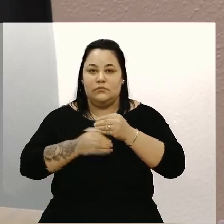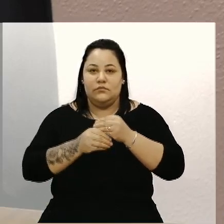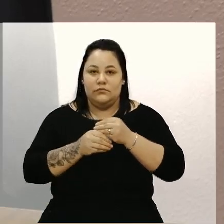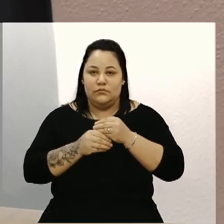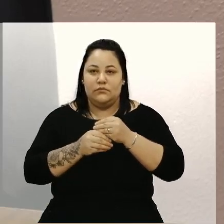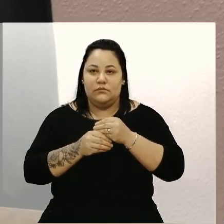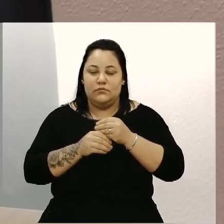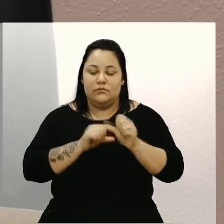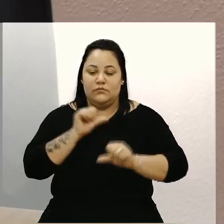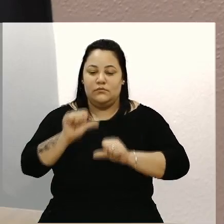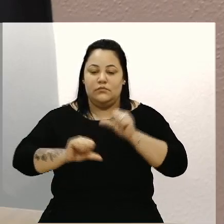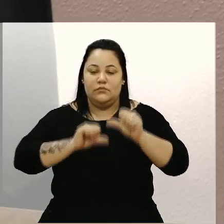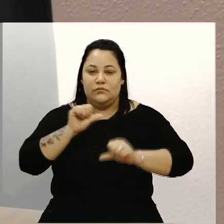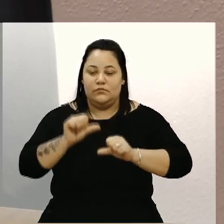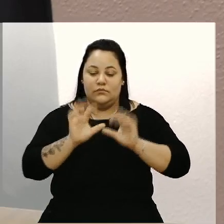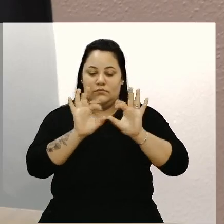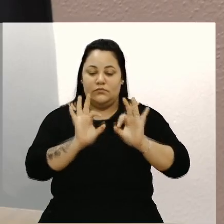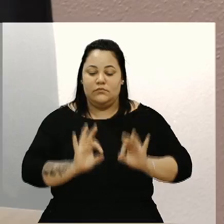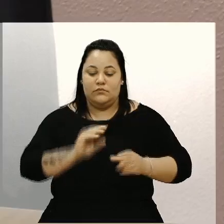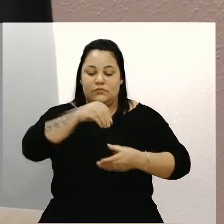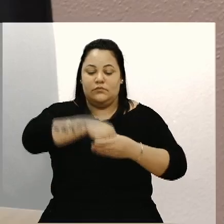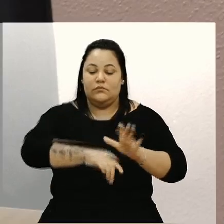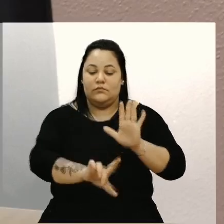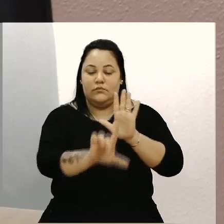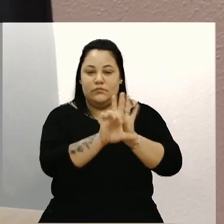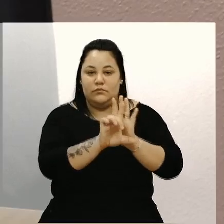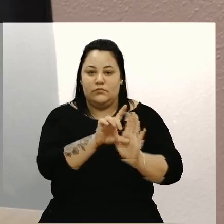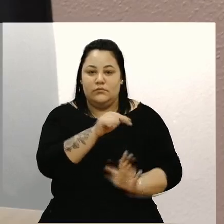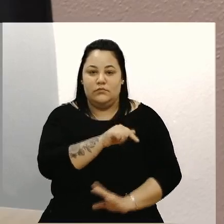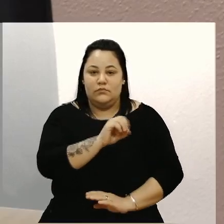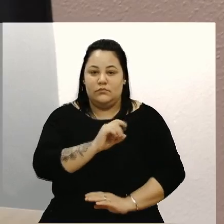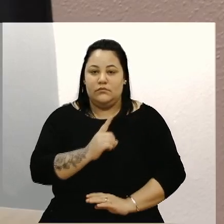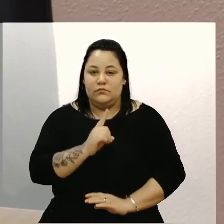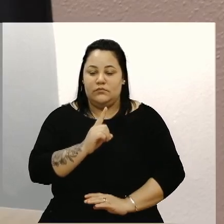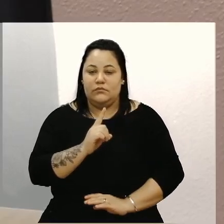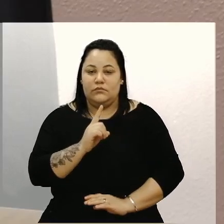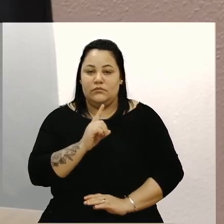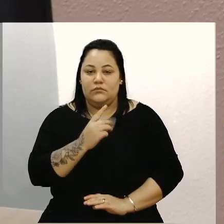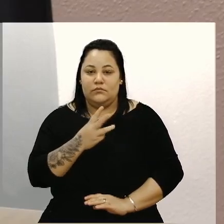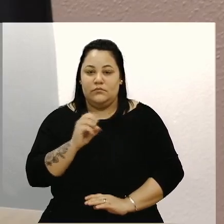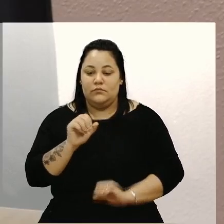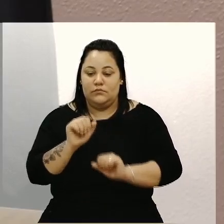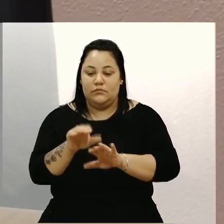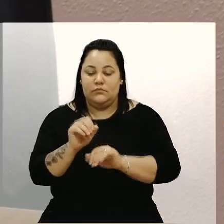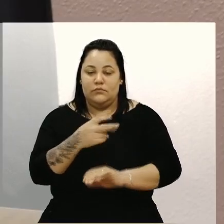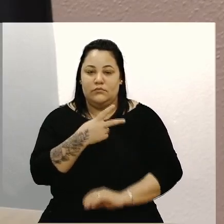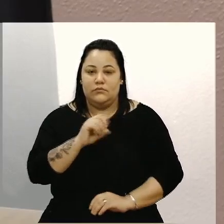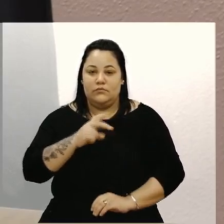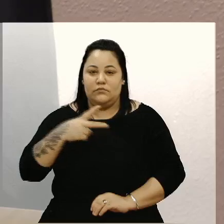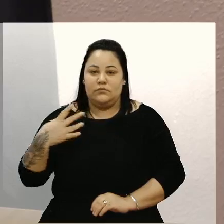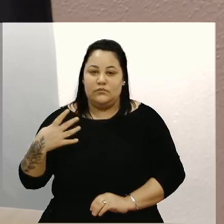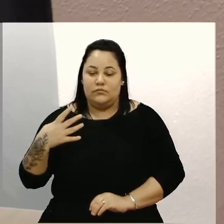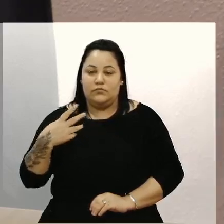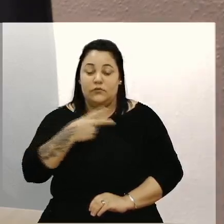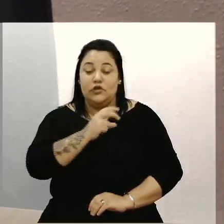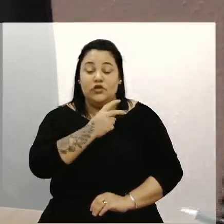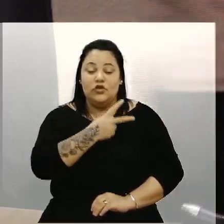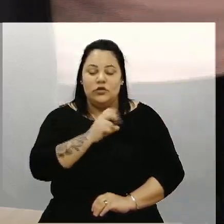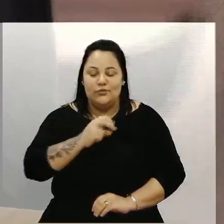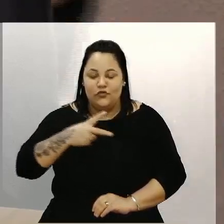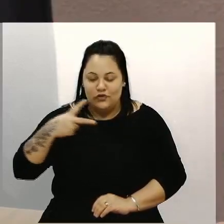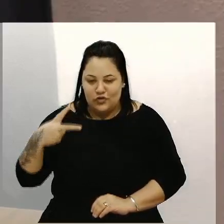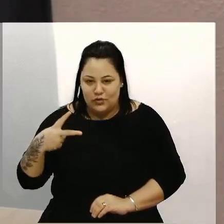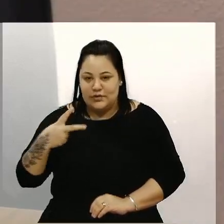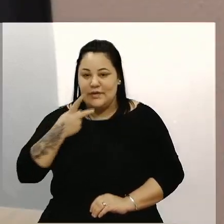da lei complementar número 701, de 30 de setembro de 2022, que institui o Código Tributário do